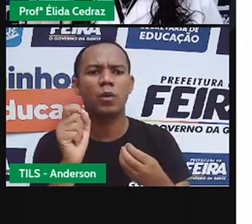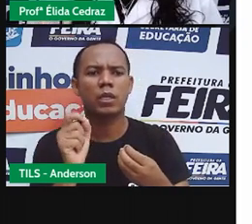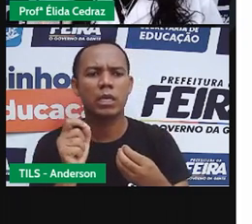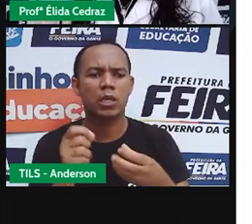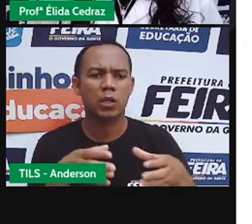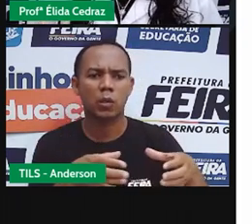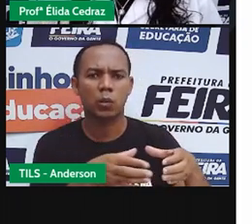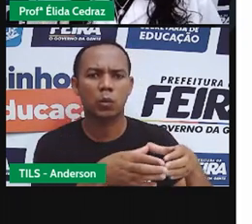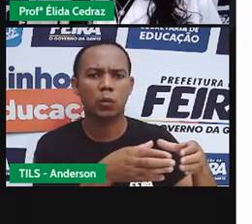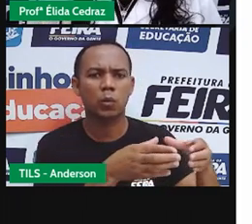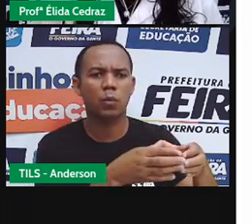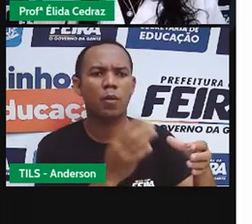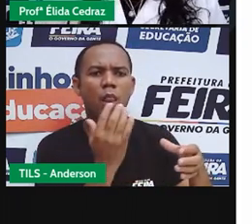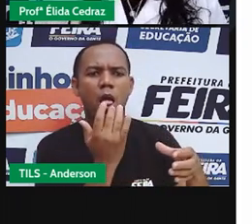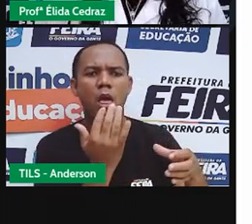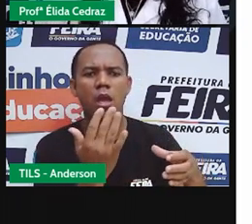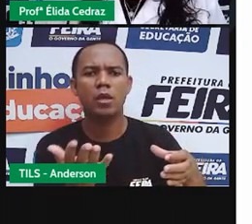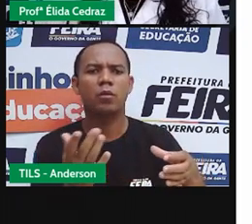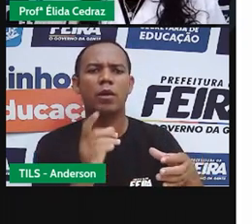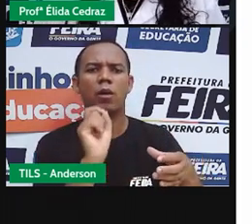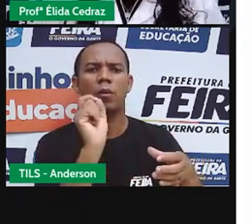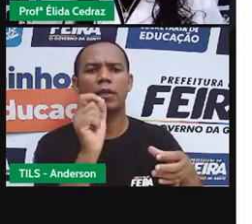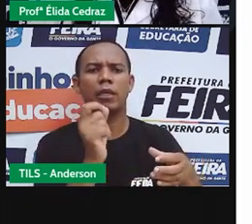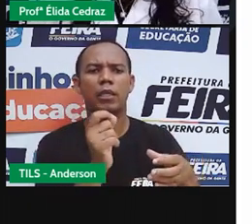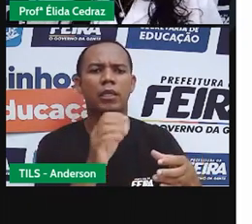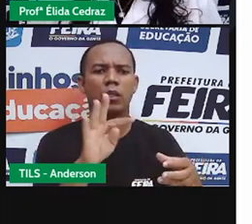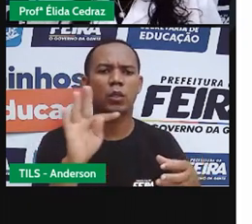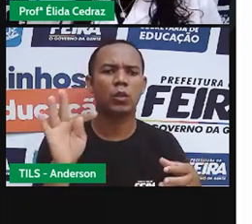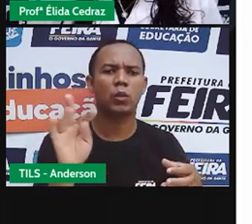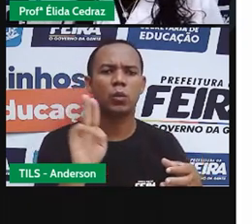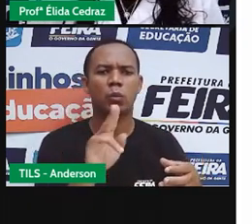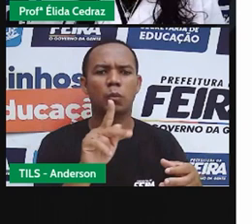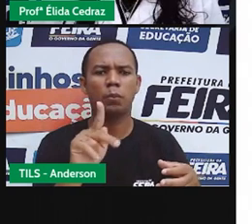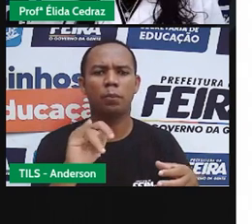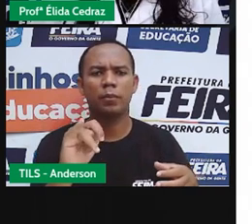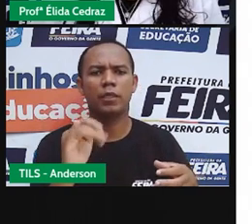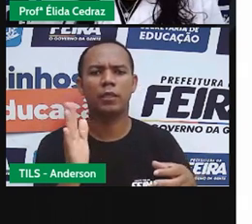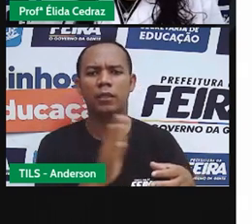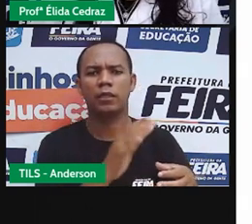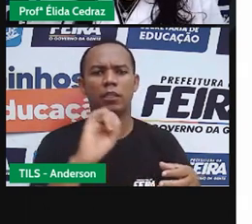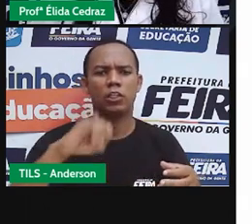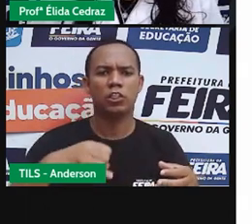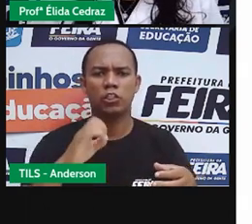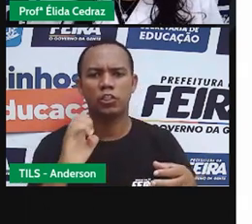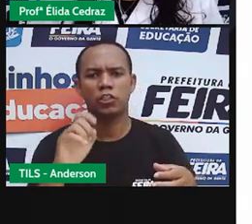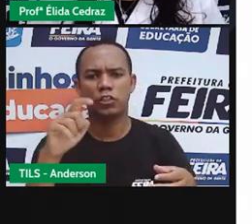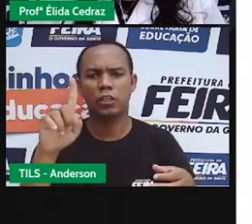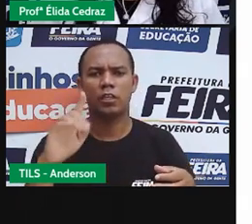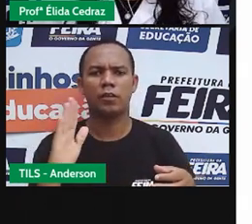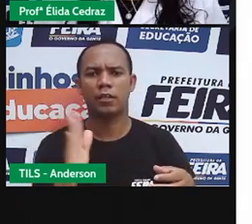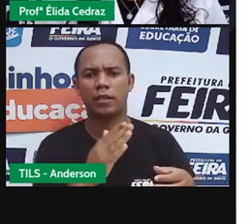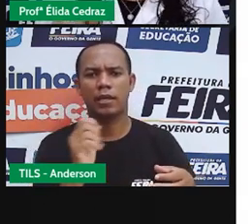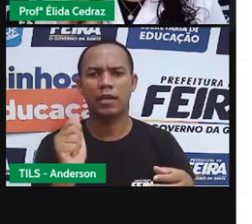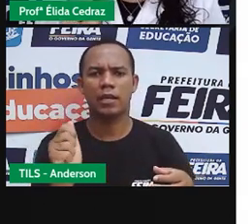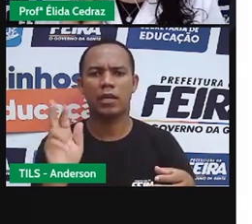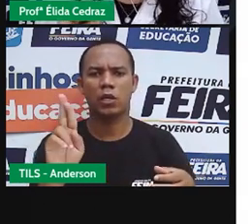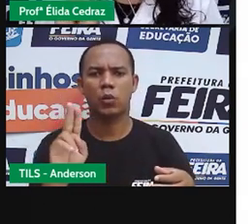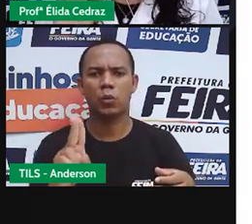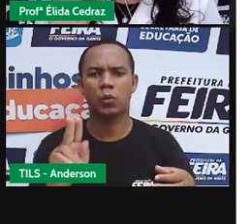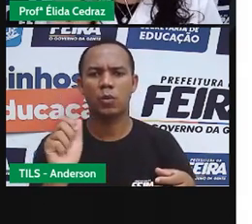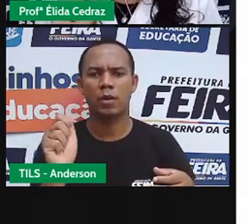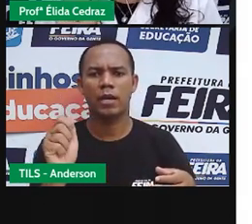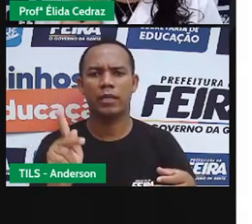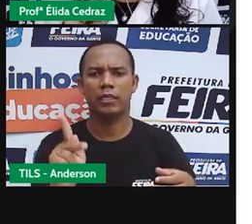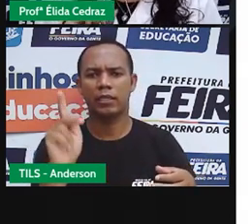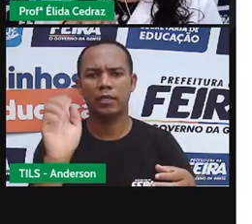eles falavam, que são Tupi, Jê, Aruaque e Caribe.